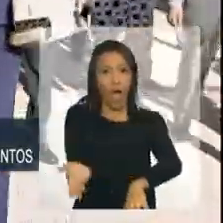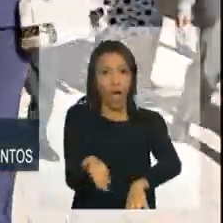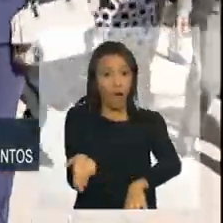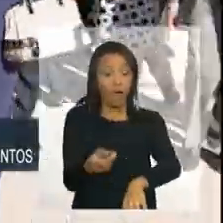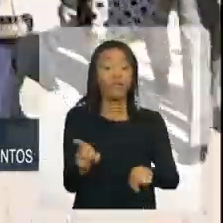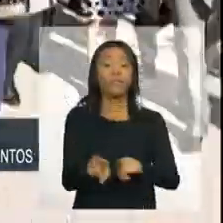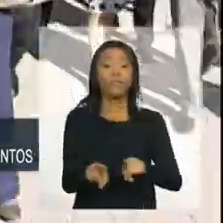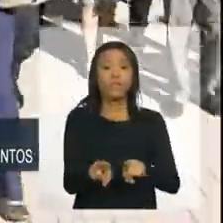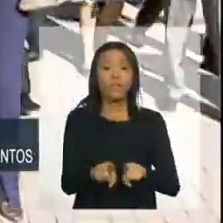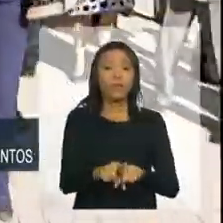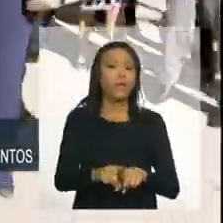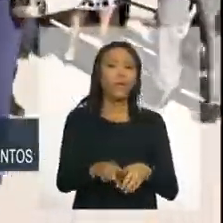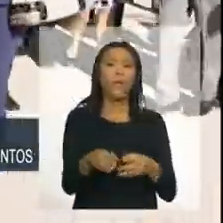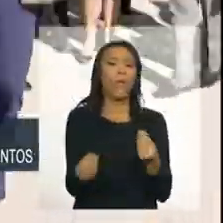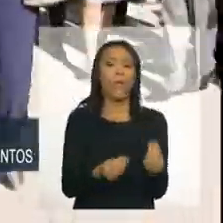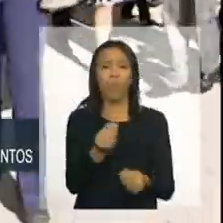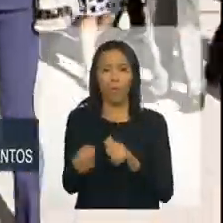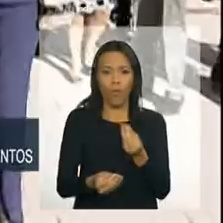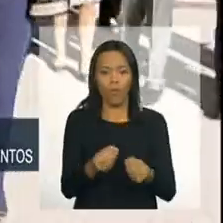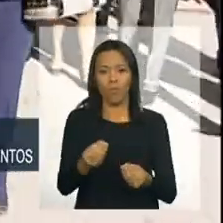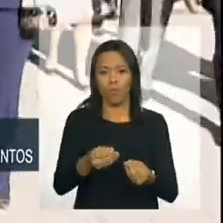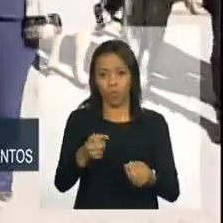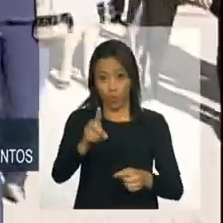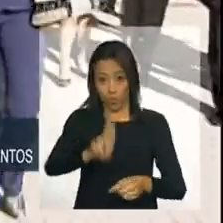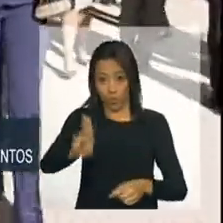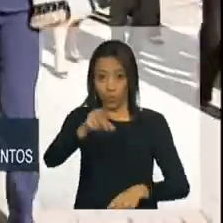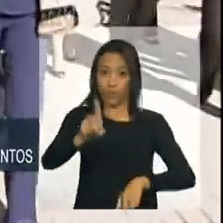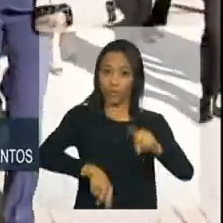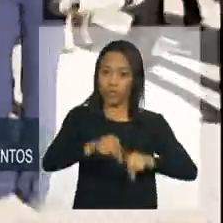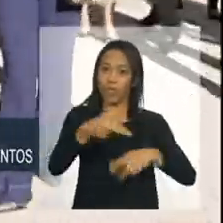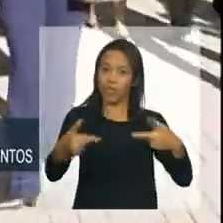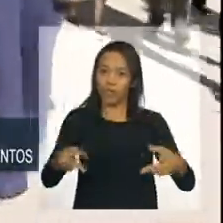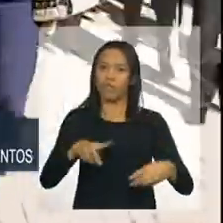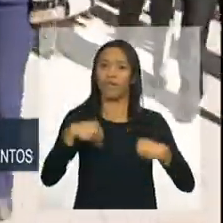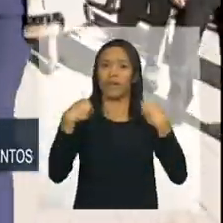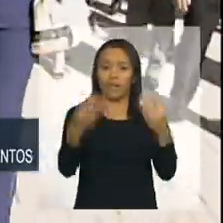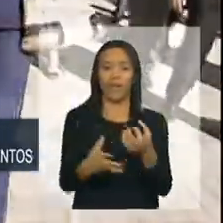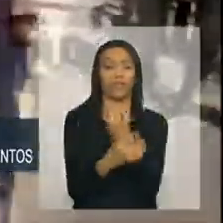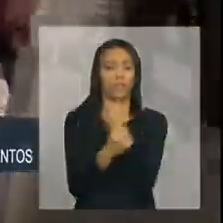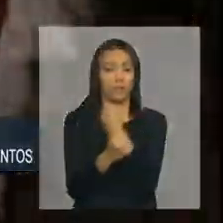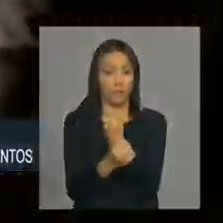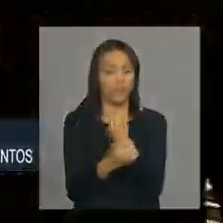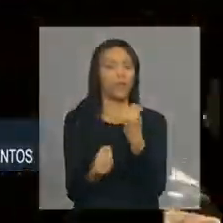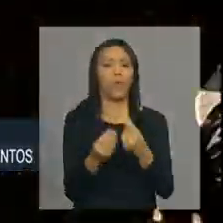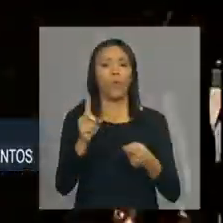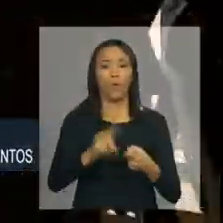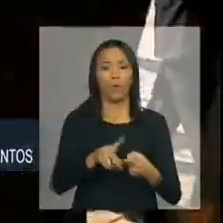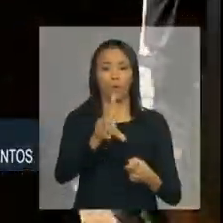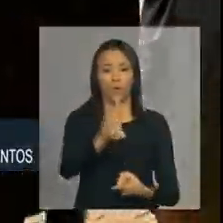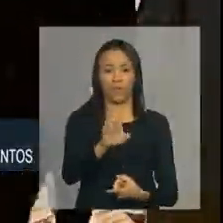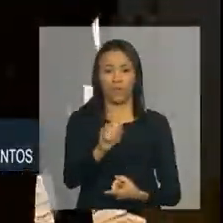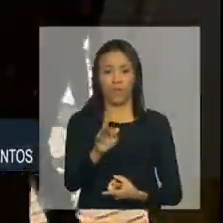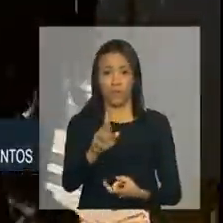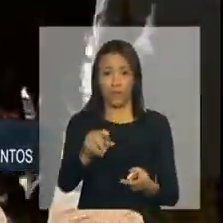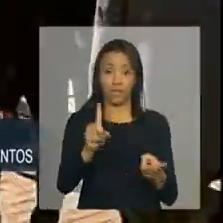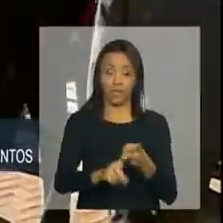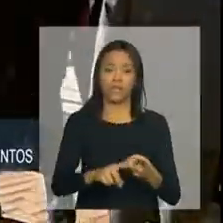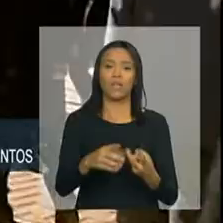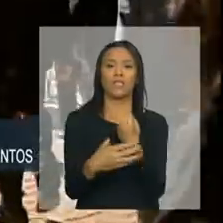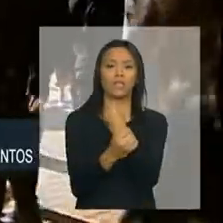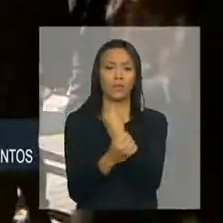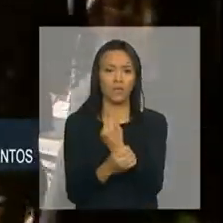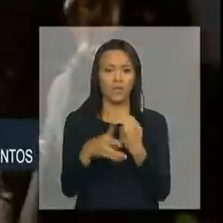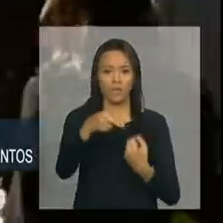dos recursos envolvidos nas operações de Segurança Pública Defesa Civil segurança privada e mobilidade